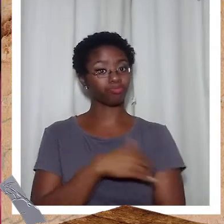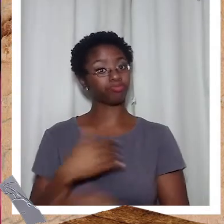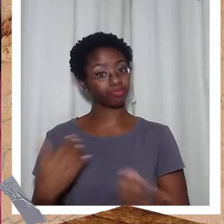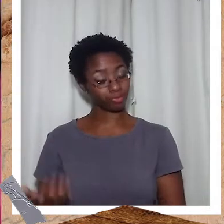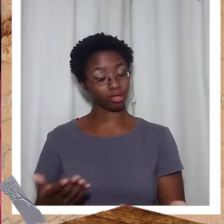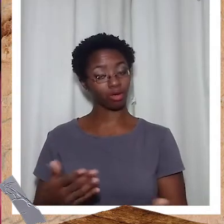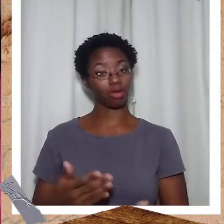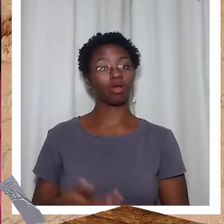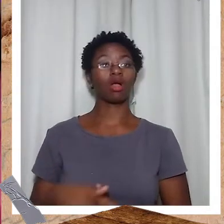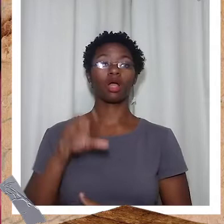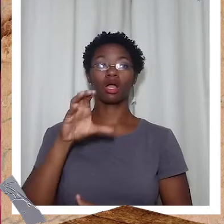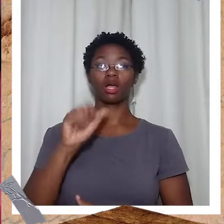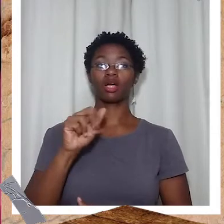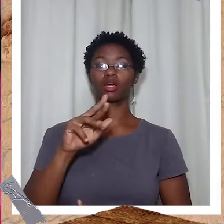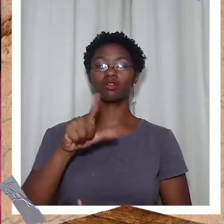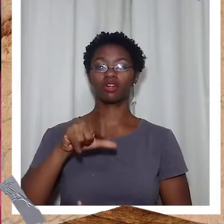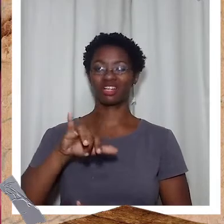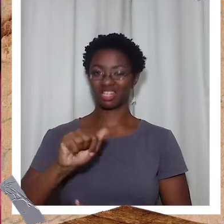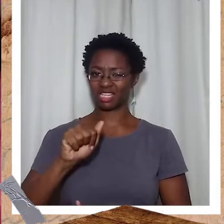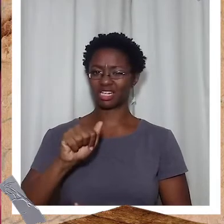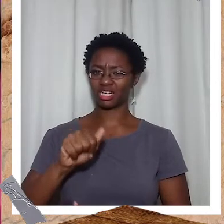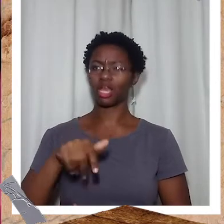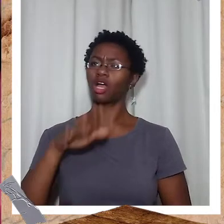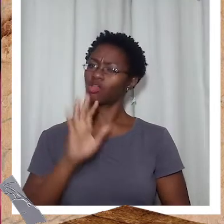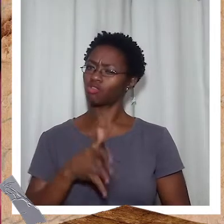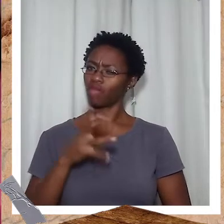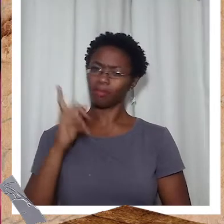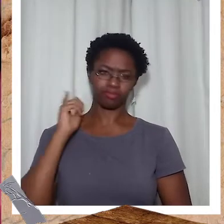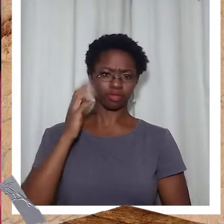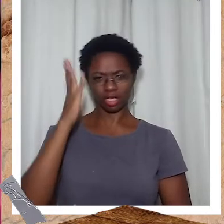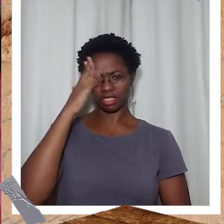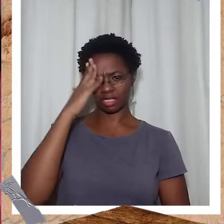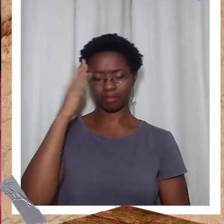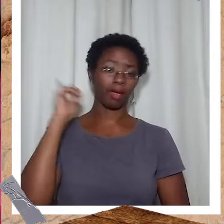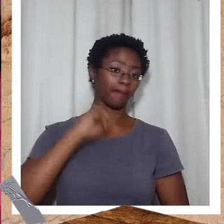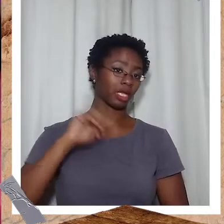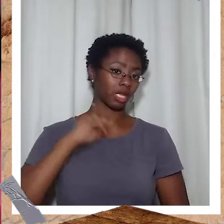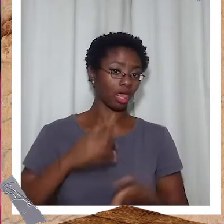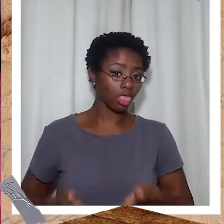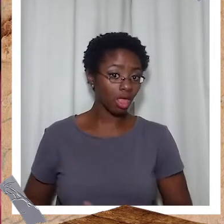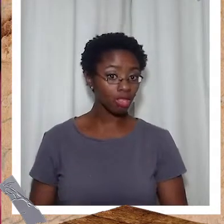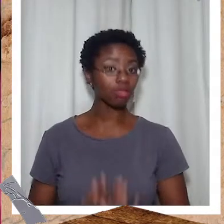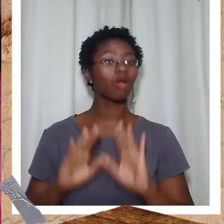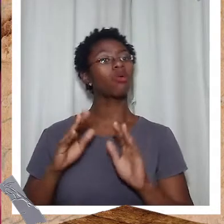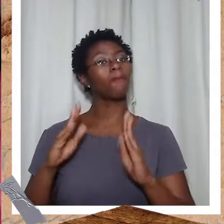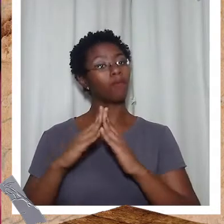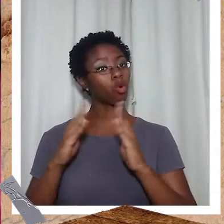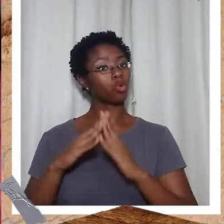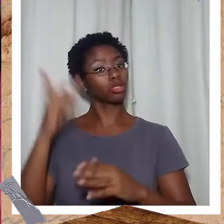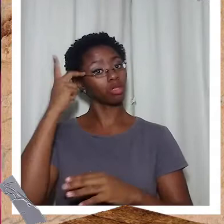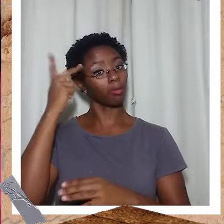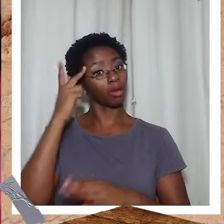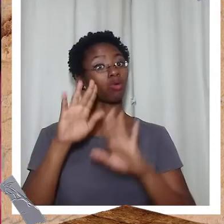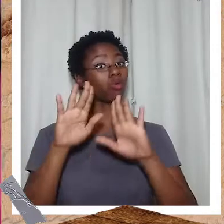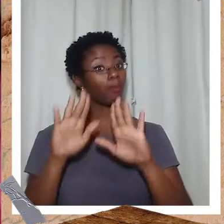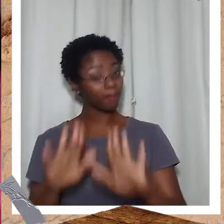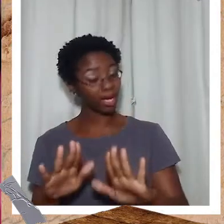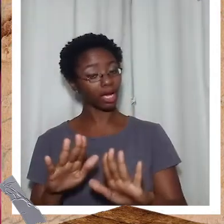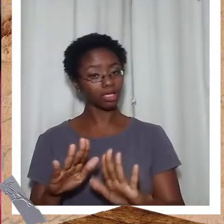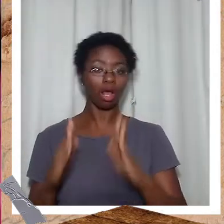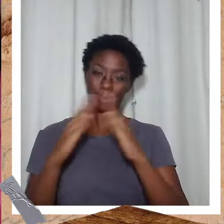sua vida toda em São Paulo, mas teve uma passagem pelo Rio na década de 40. Isso é uma das coisas que a gente vai mostrar na